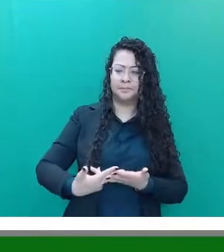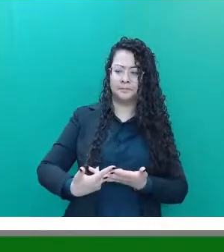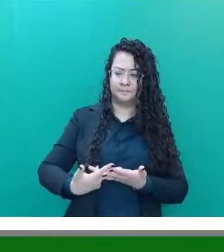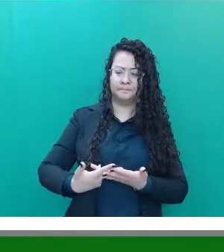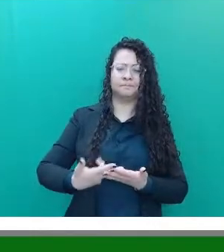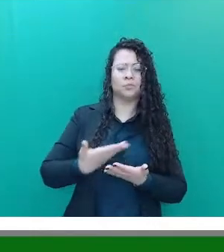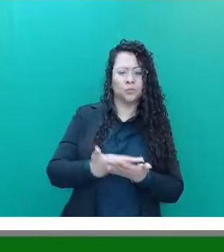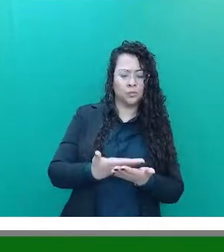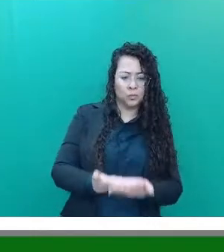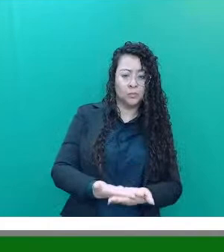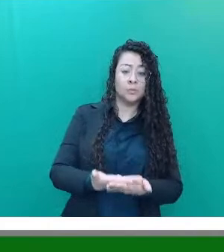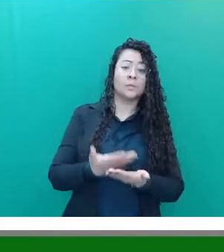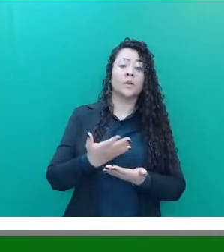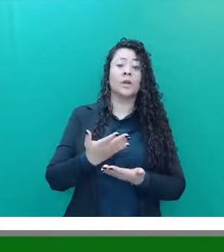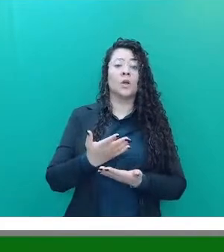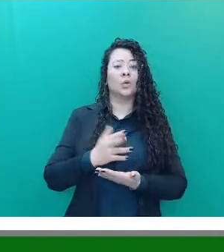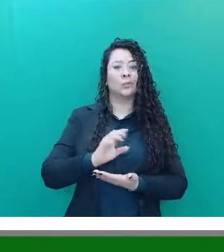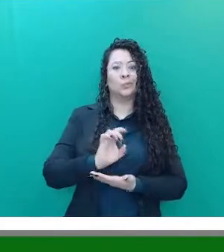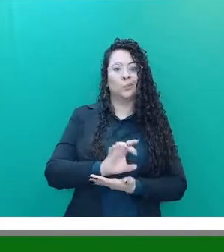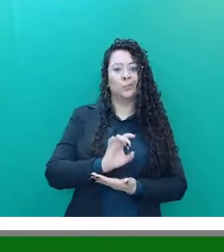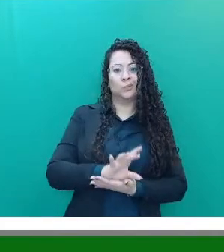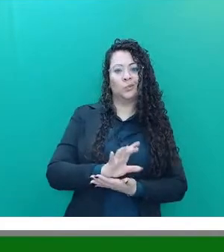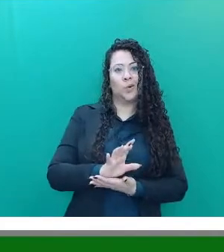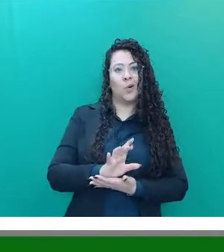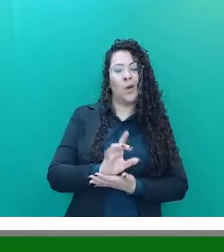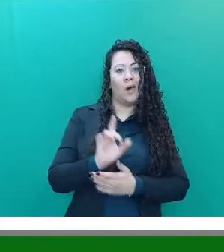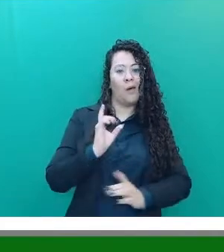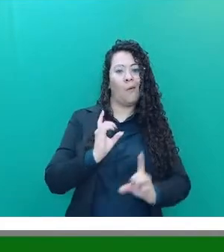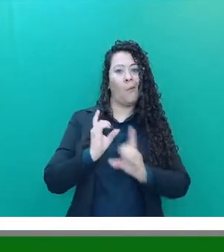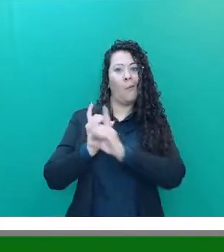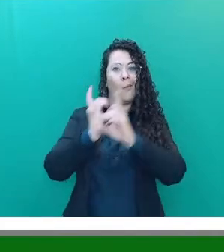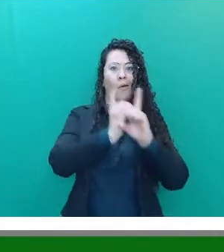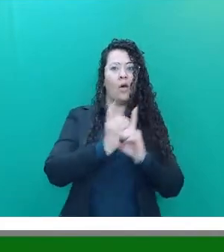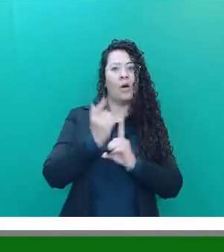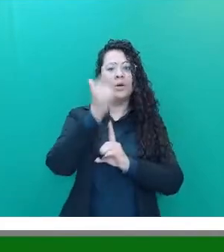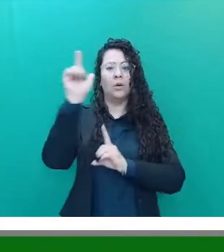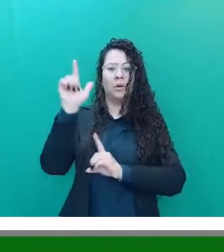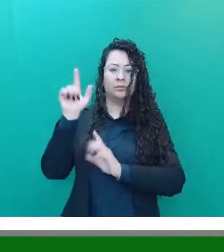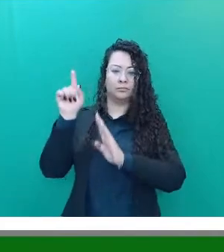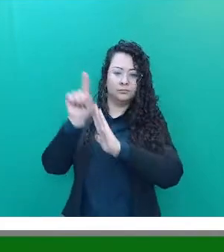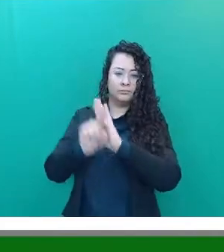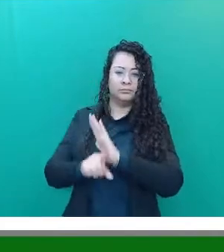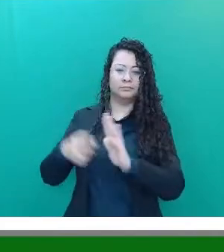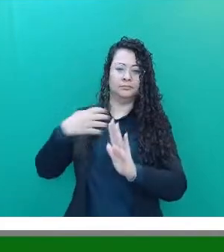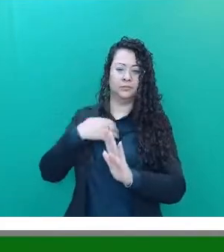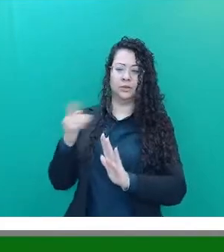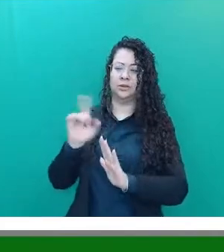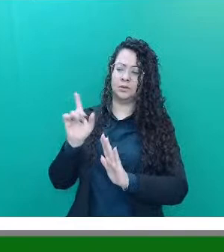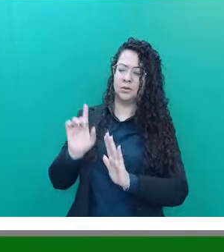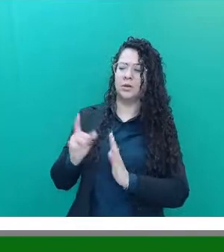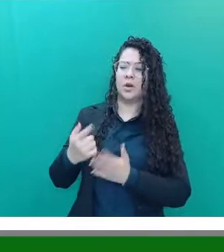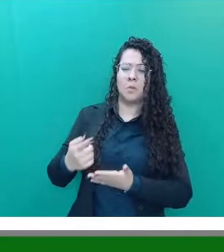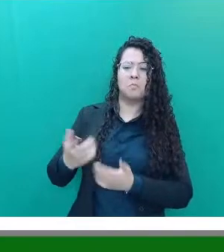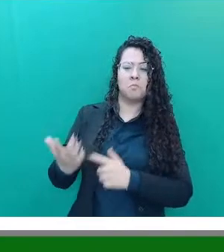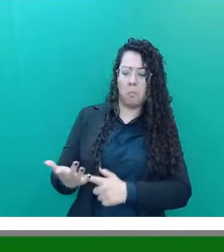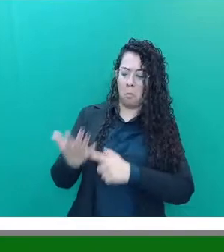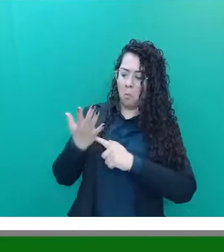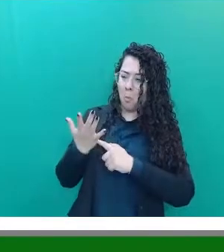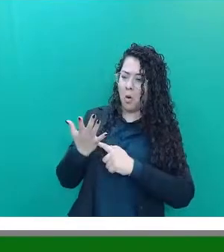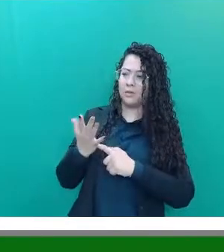a discussão dos achados de pesquisas outras, mas articulando conceitos para